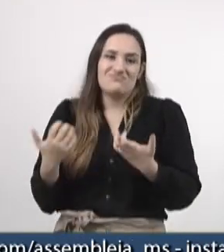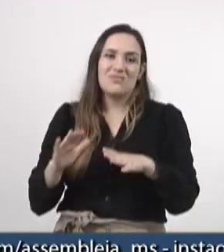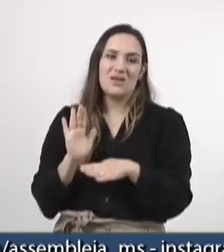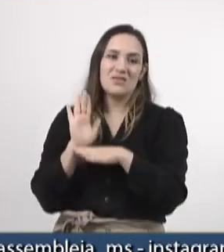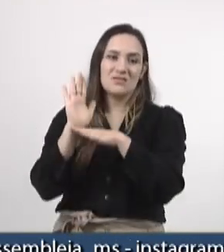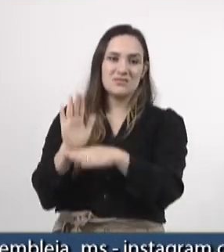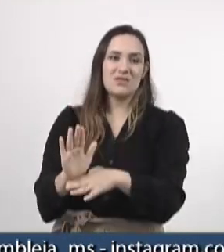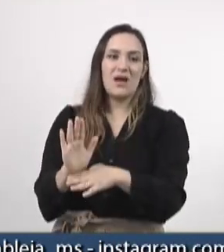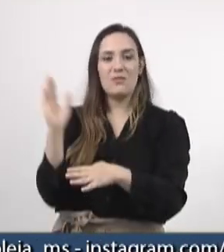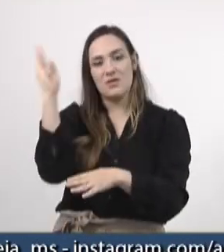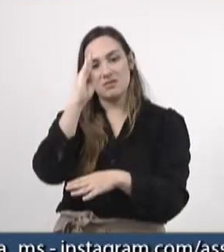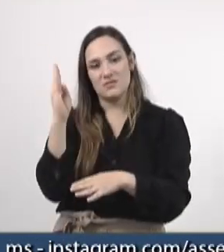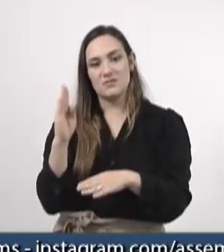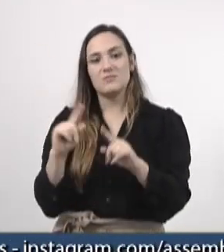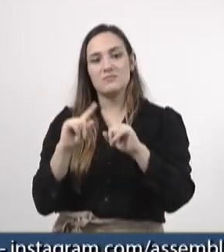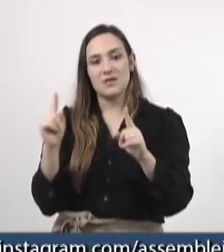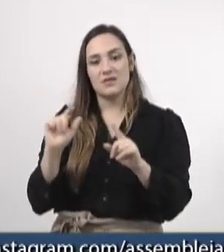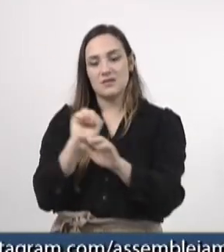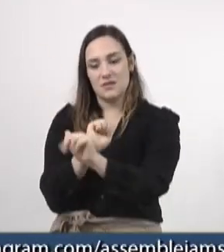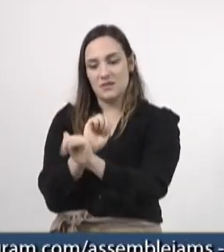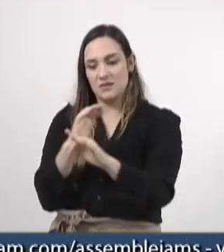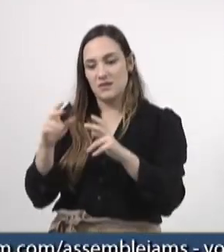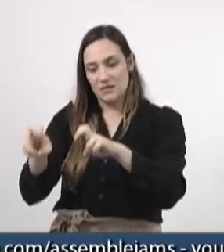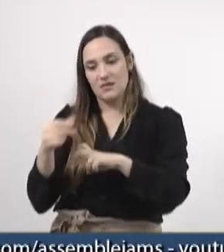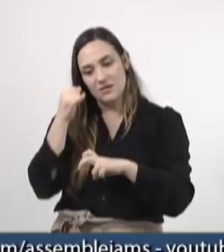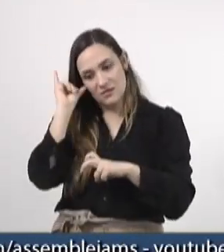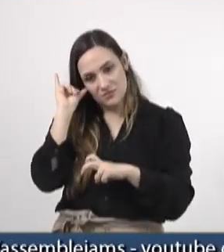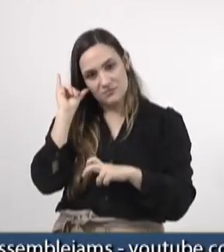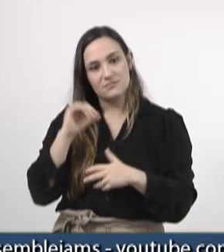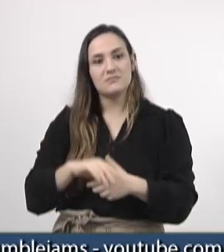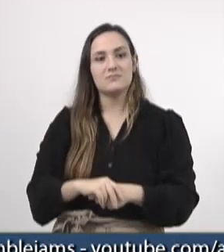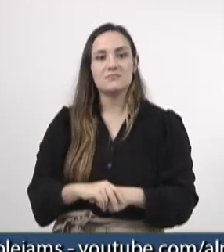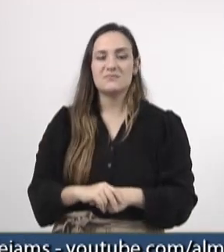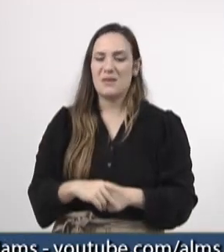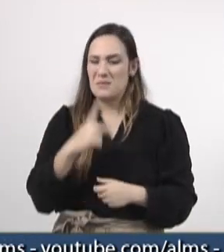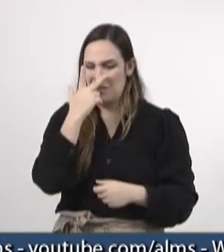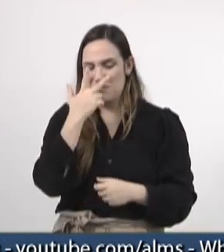pelos brasileiros, mas o agronegócio, por mais detestado que